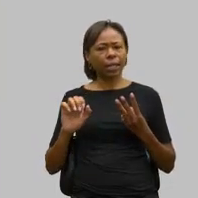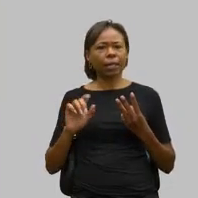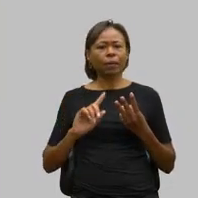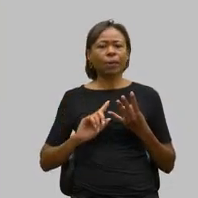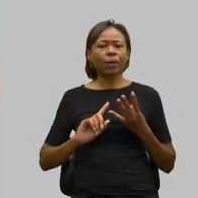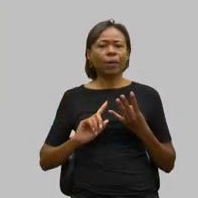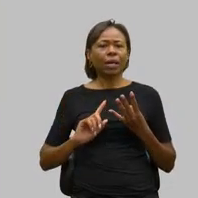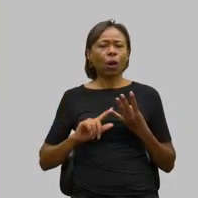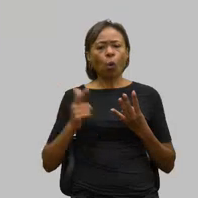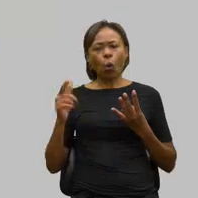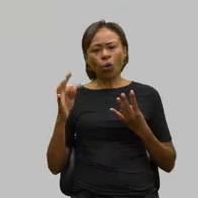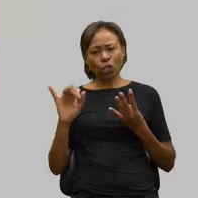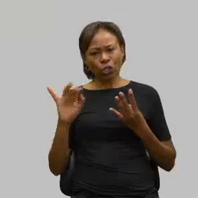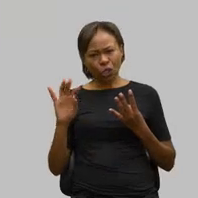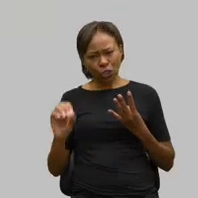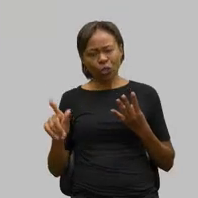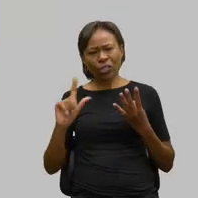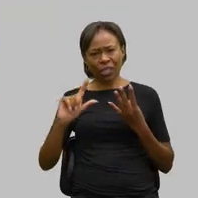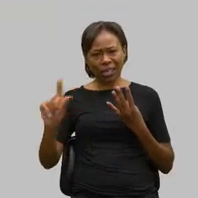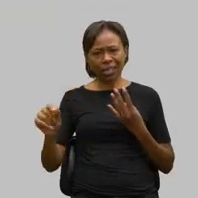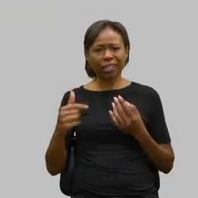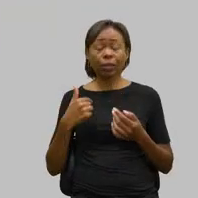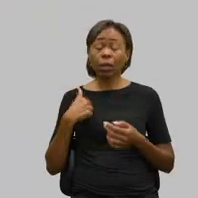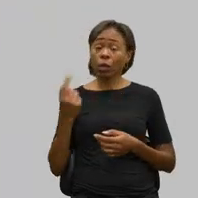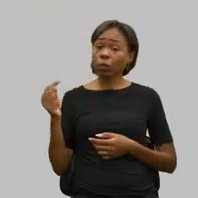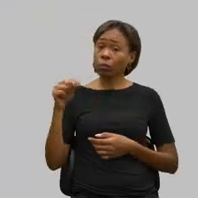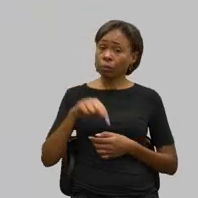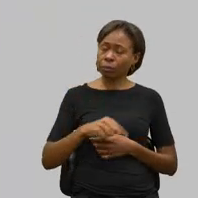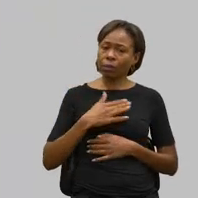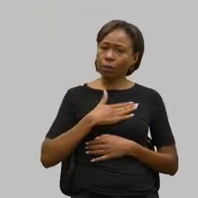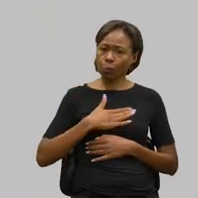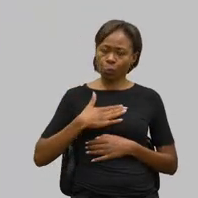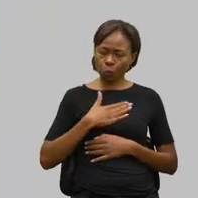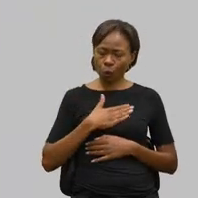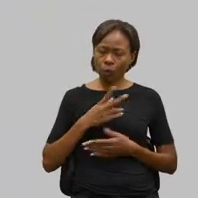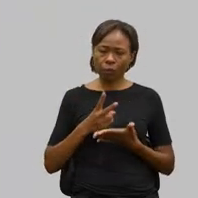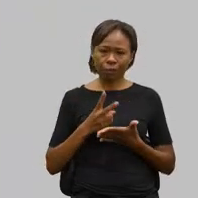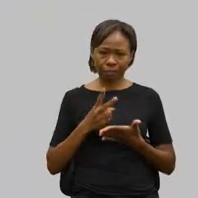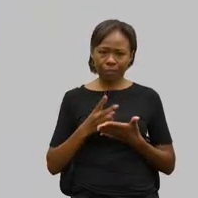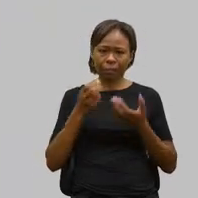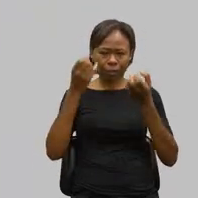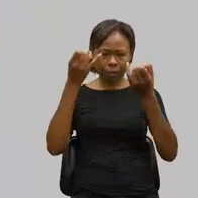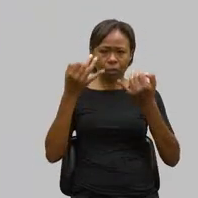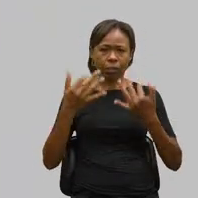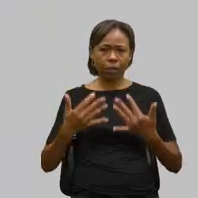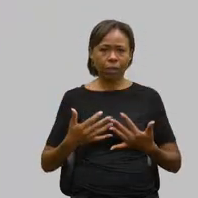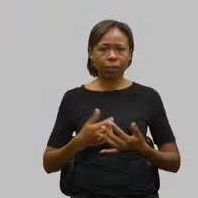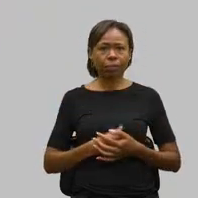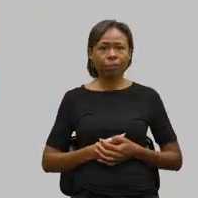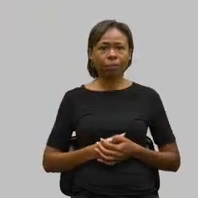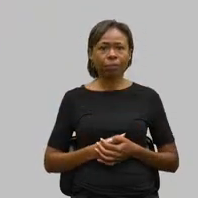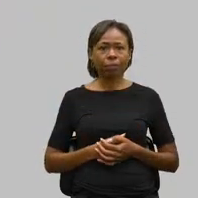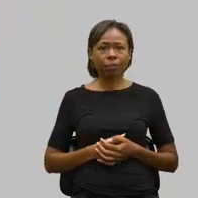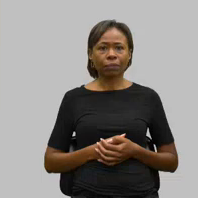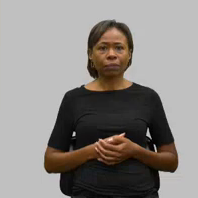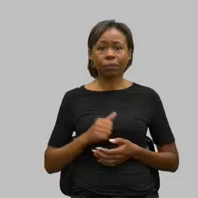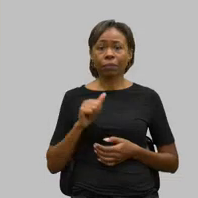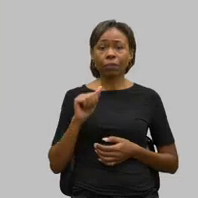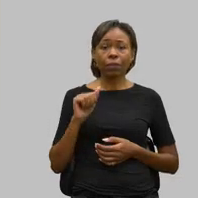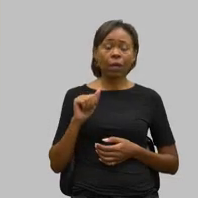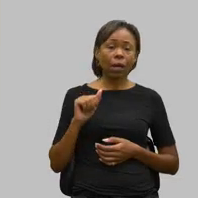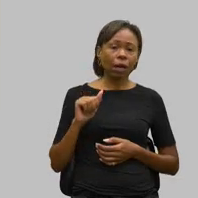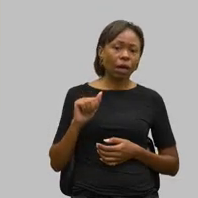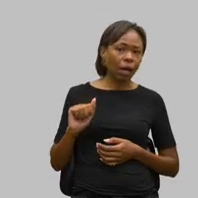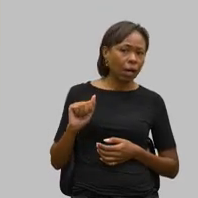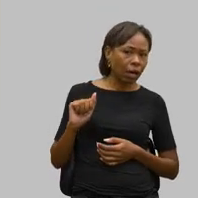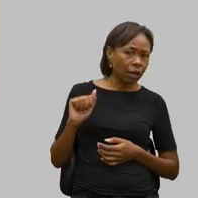Gosto sempre de vir à Assembleia para prestar conta. Cadê o Arantes? Ah, e o Arantes está no canto, estava